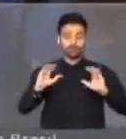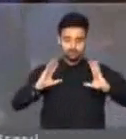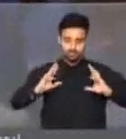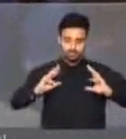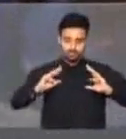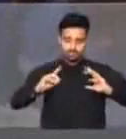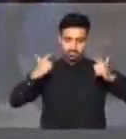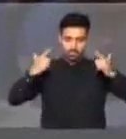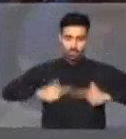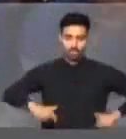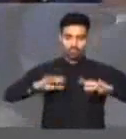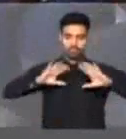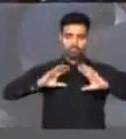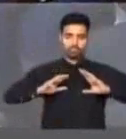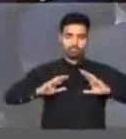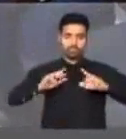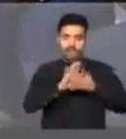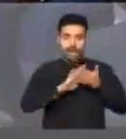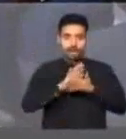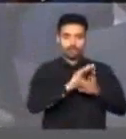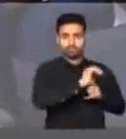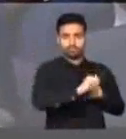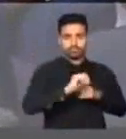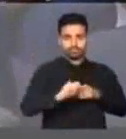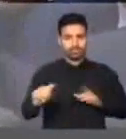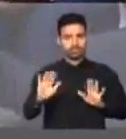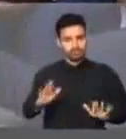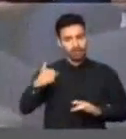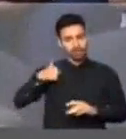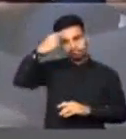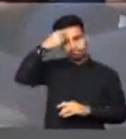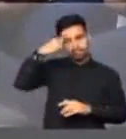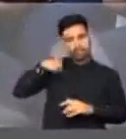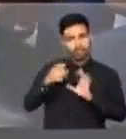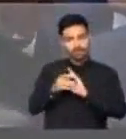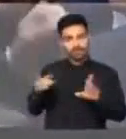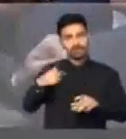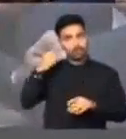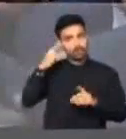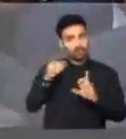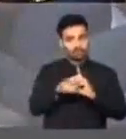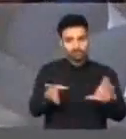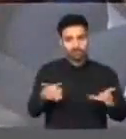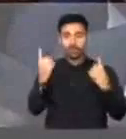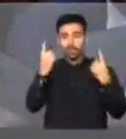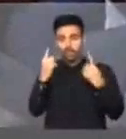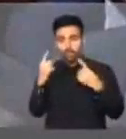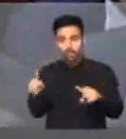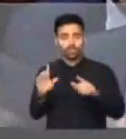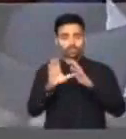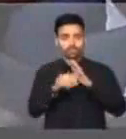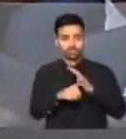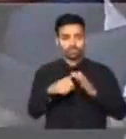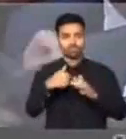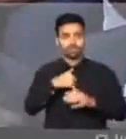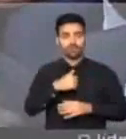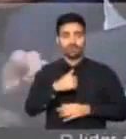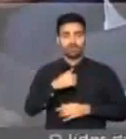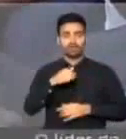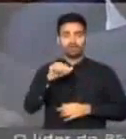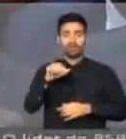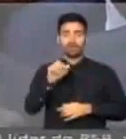liberdade inviolável da consciência, pela democracia e contra a corrupção. Quero aqui dizer,